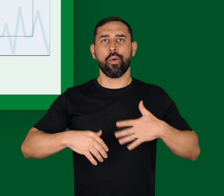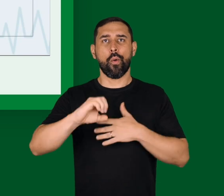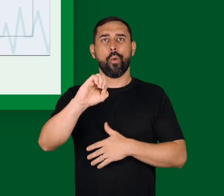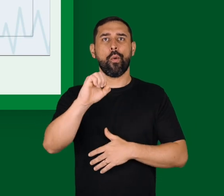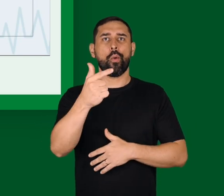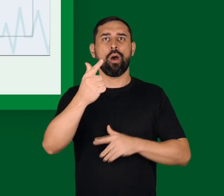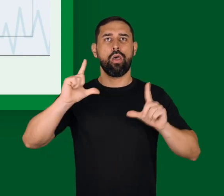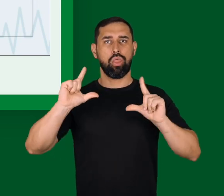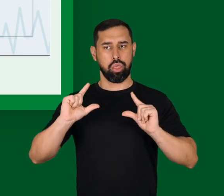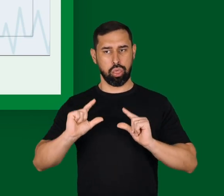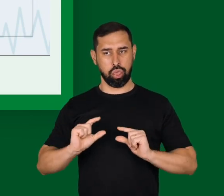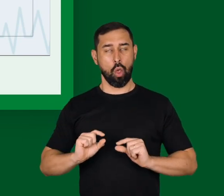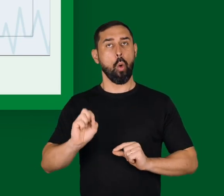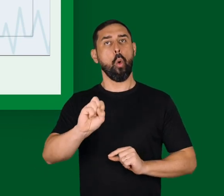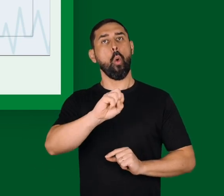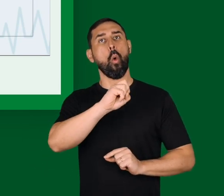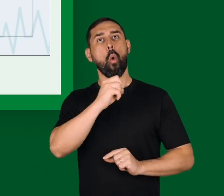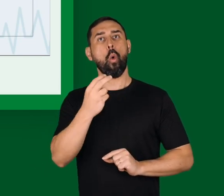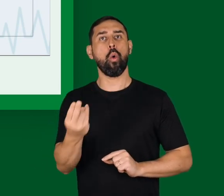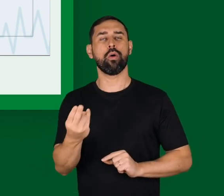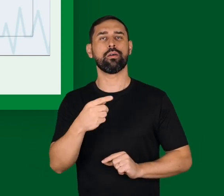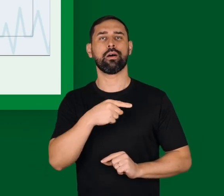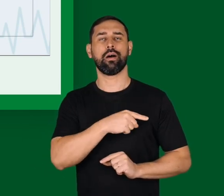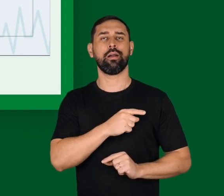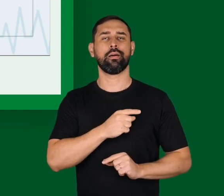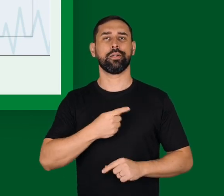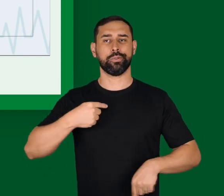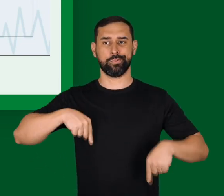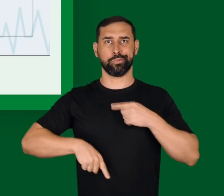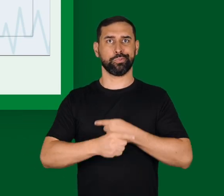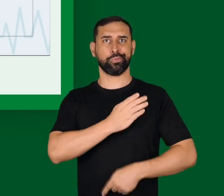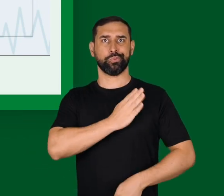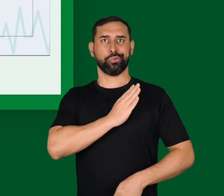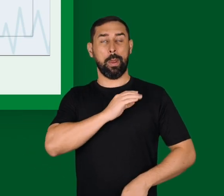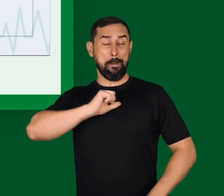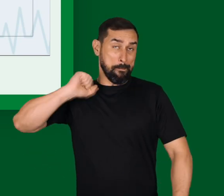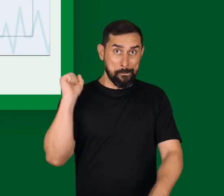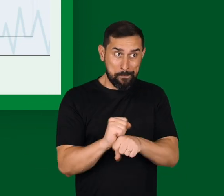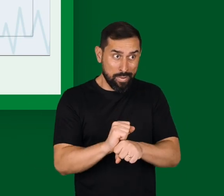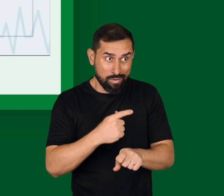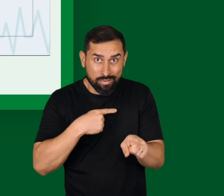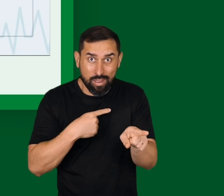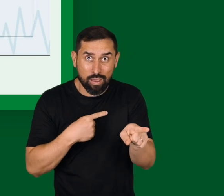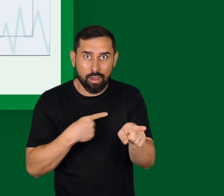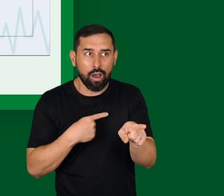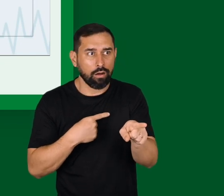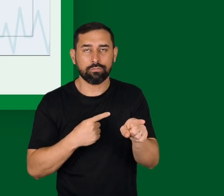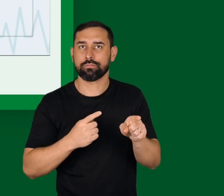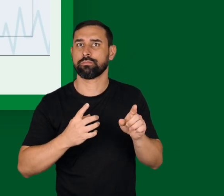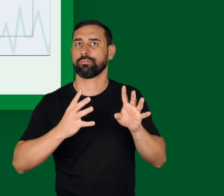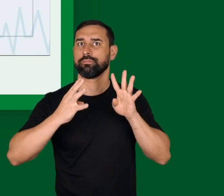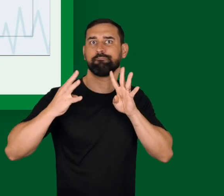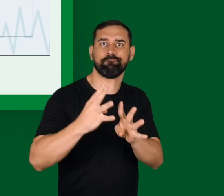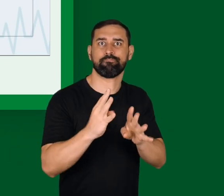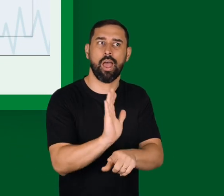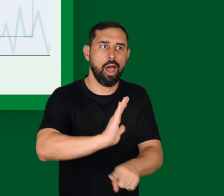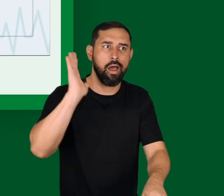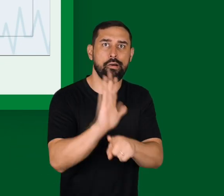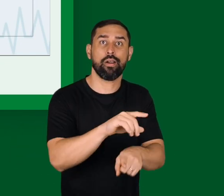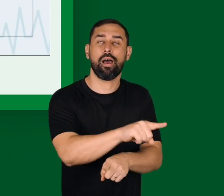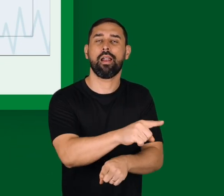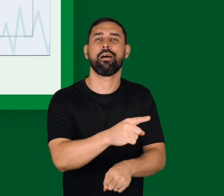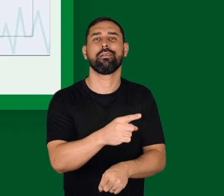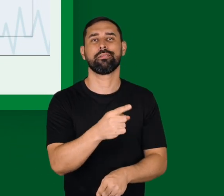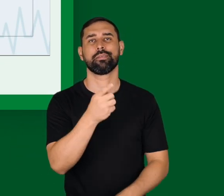que entrou em quadro de parada cardíaca, seja ela por hipóxia, asfixia ou uma parada cardíaca súbita, possa